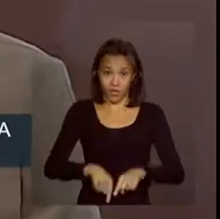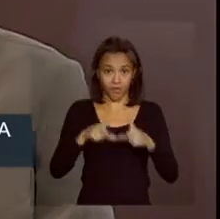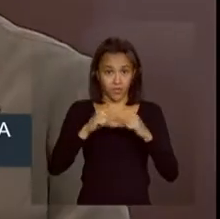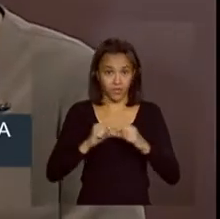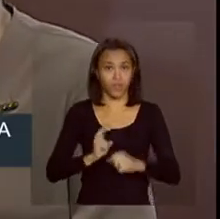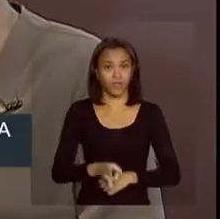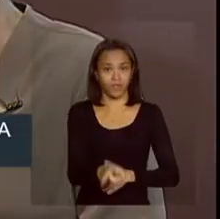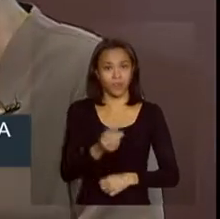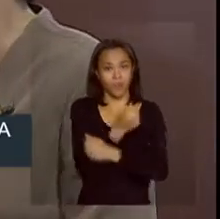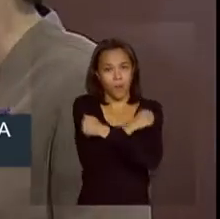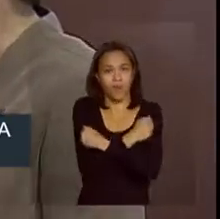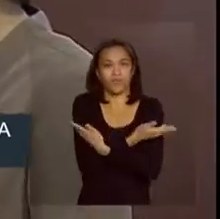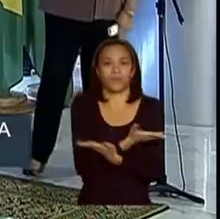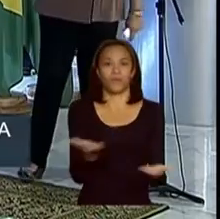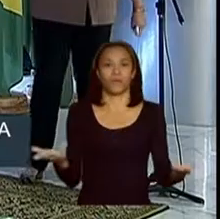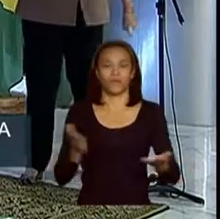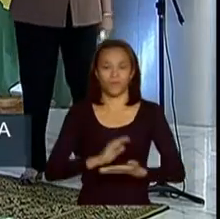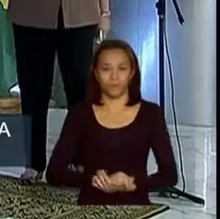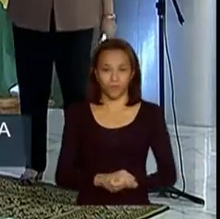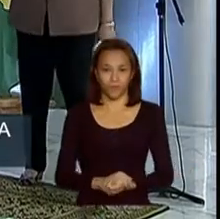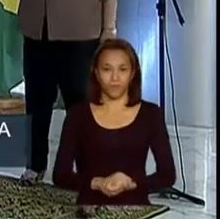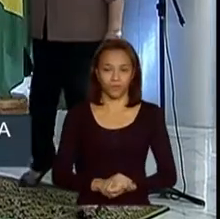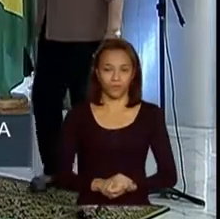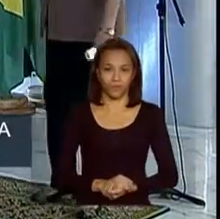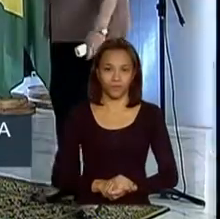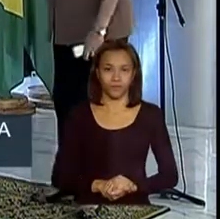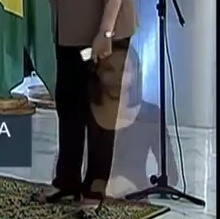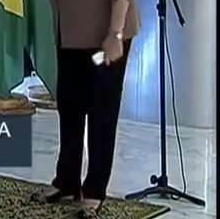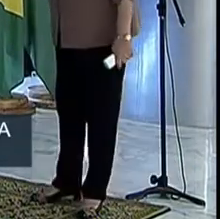permanentemente um abraço a todos